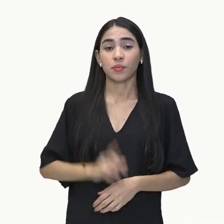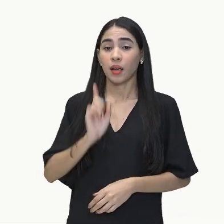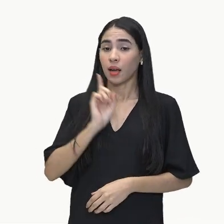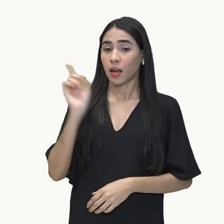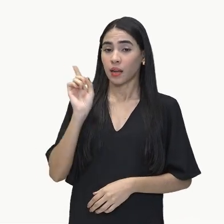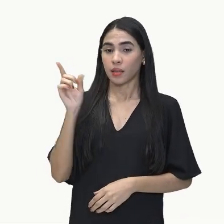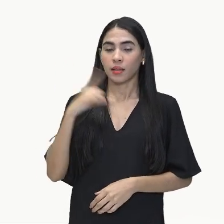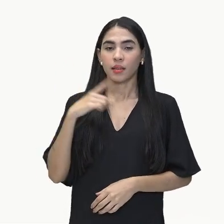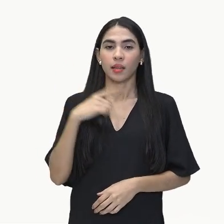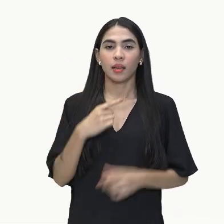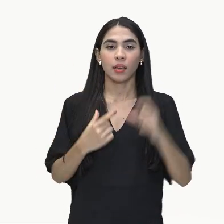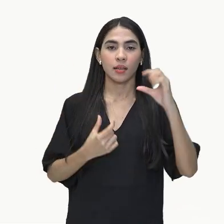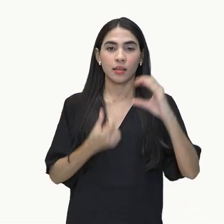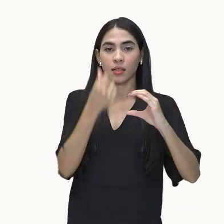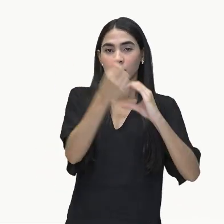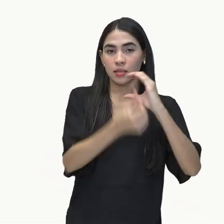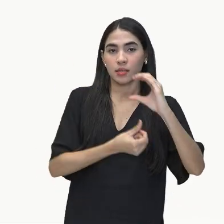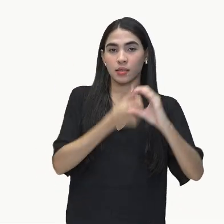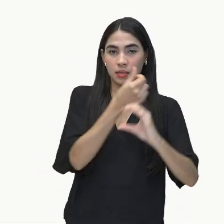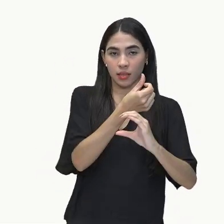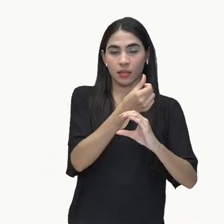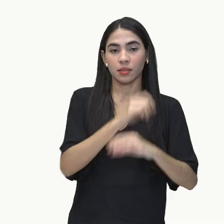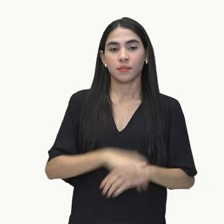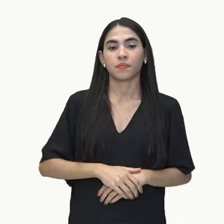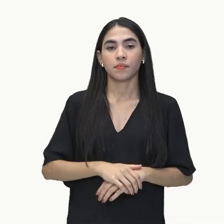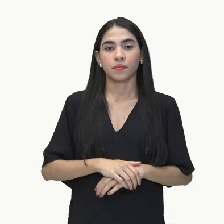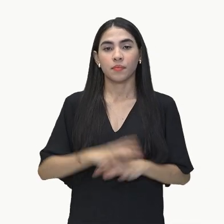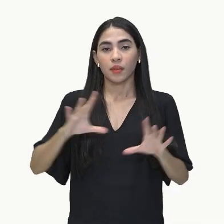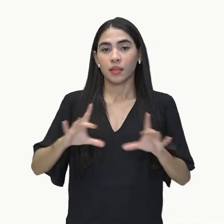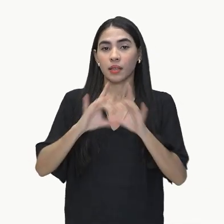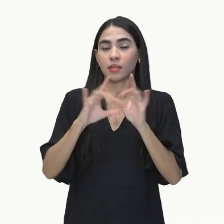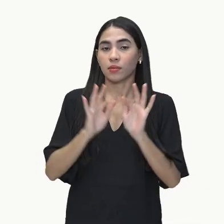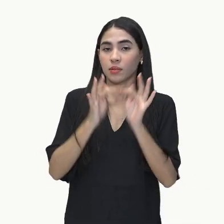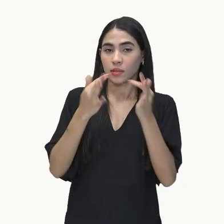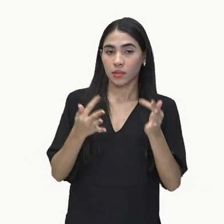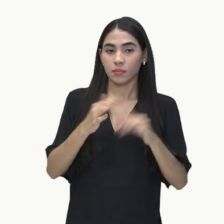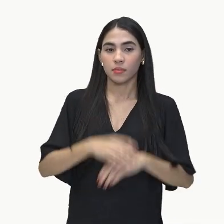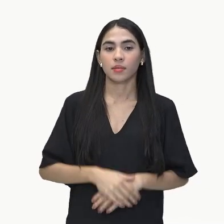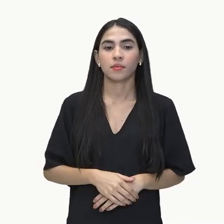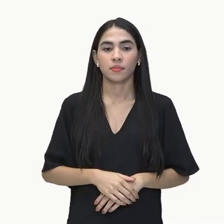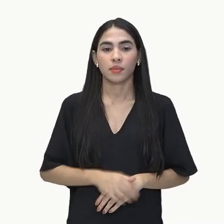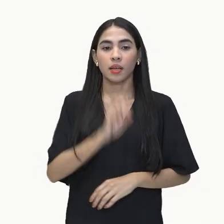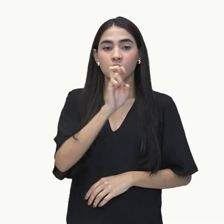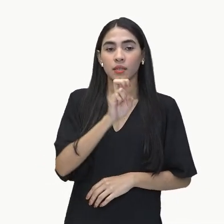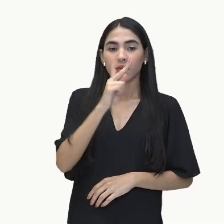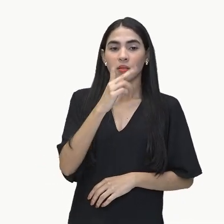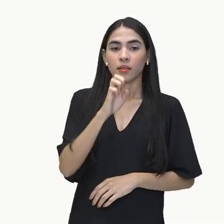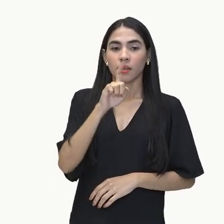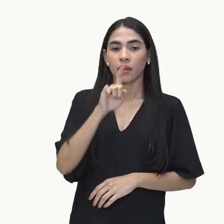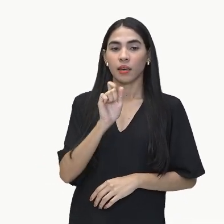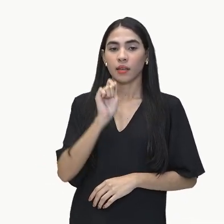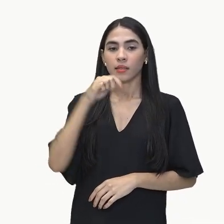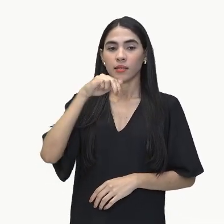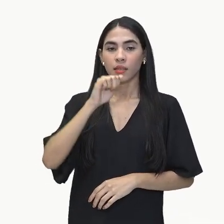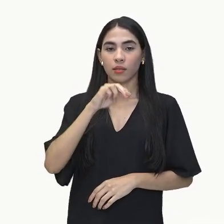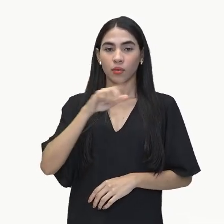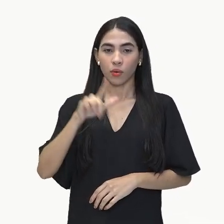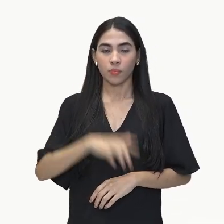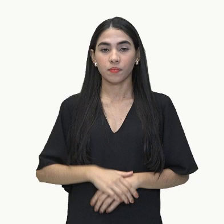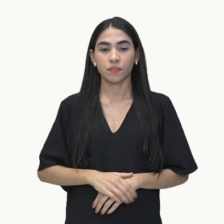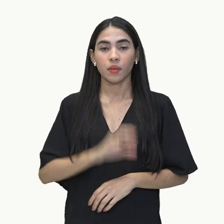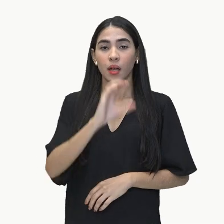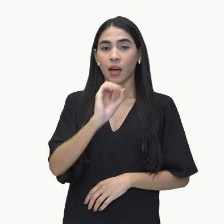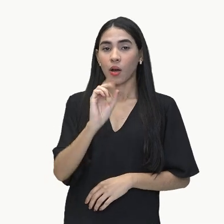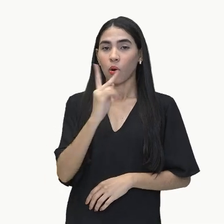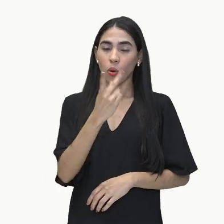carbonos, só ligação simples. Esse é o ciclohexanol. Esse outro aqui, a hidroxila é que manda na cadeia, então ela sempre